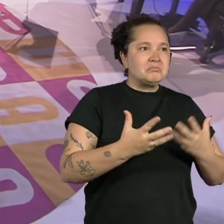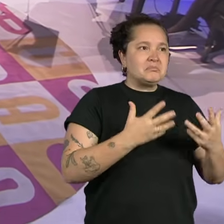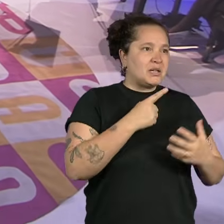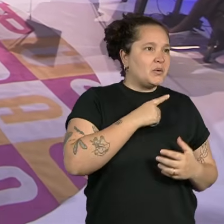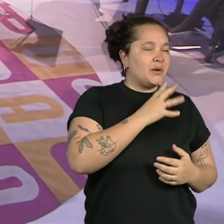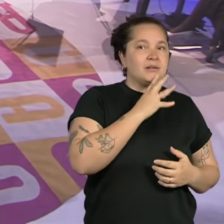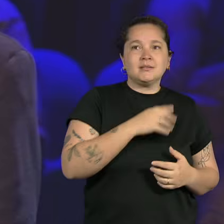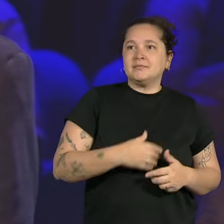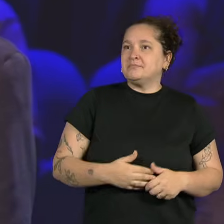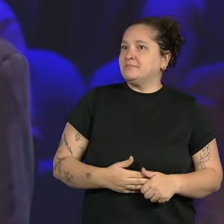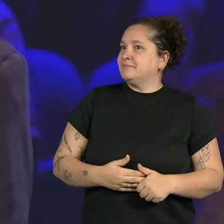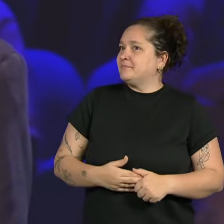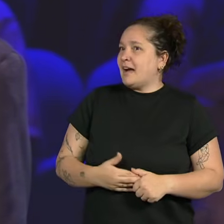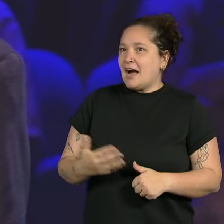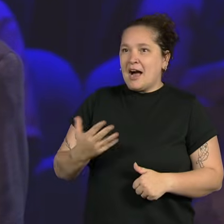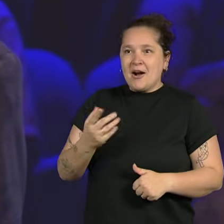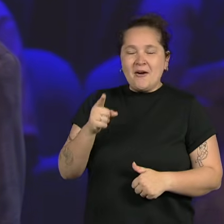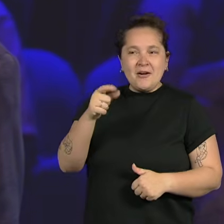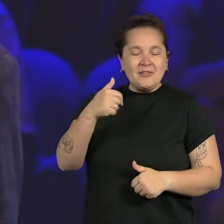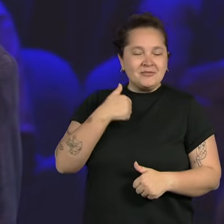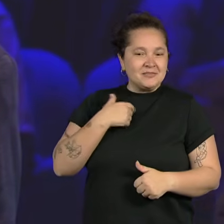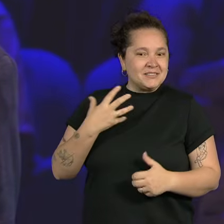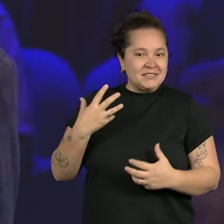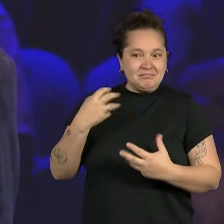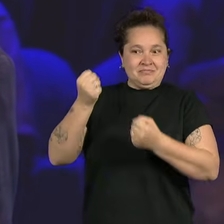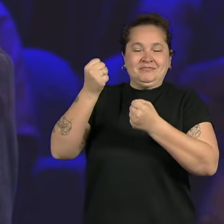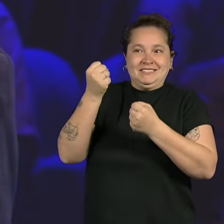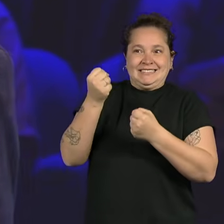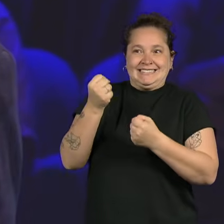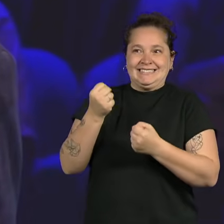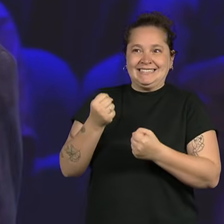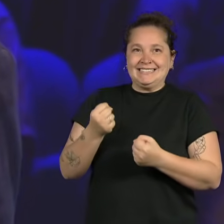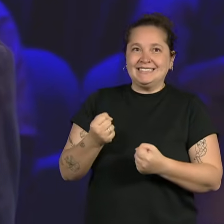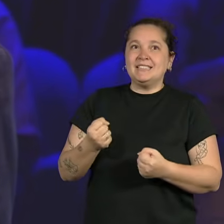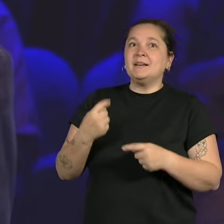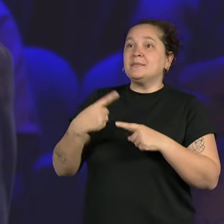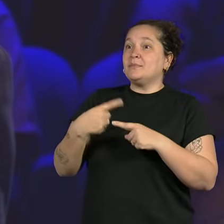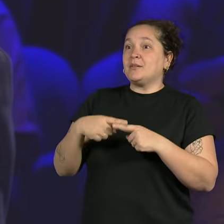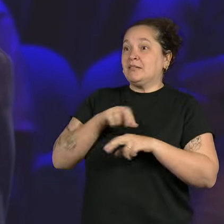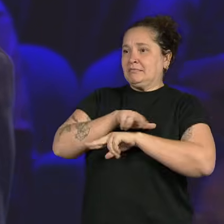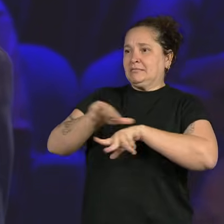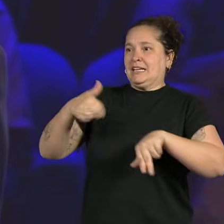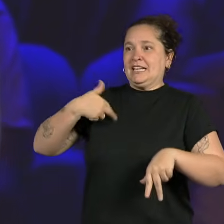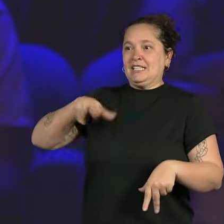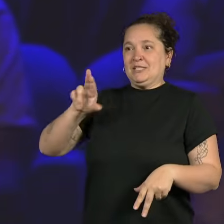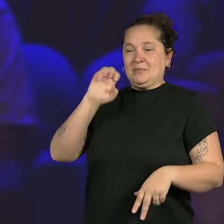do... Nossa, aí você pegou no meu calcanhar de Aquiles, cara. Eu sou uma das religiões brasileiras.